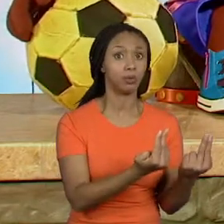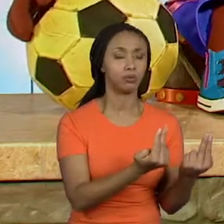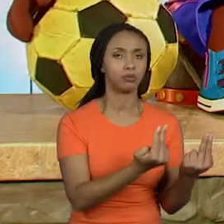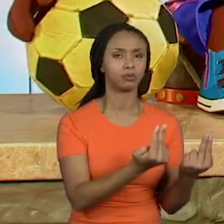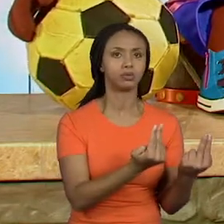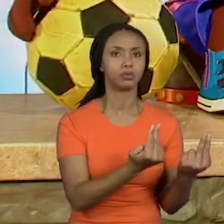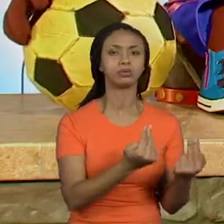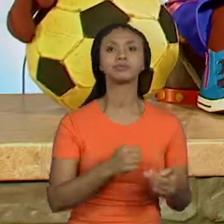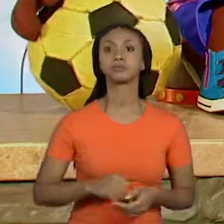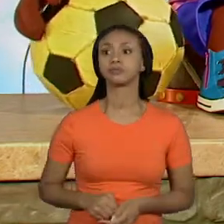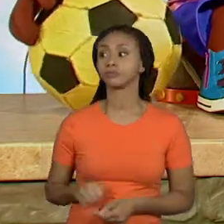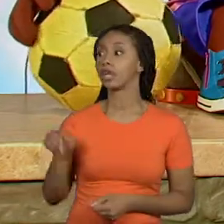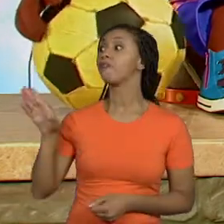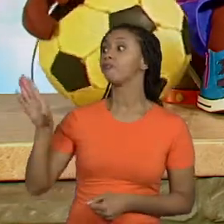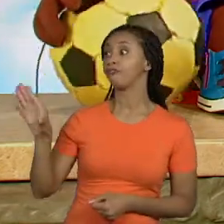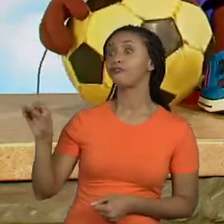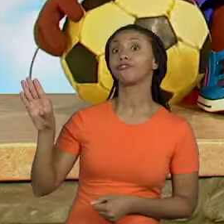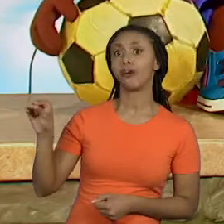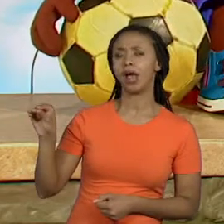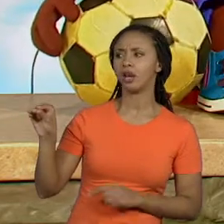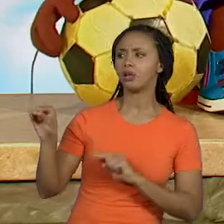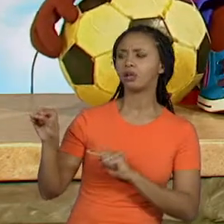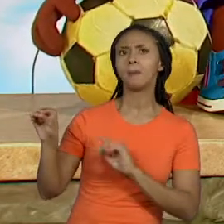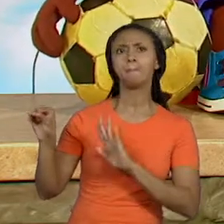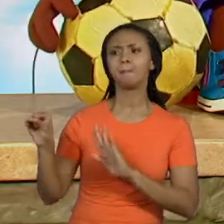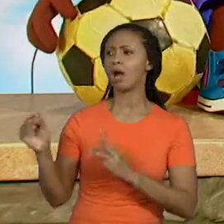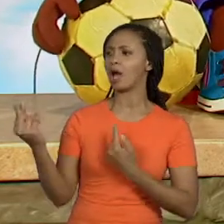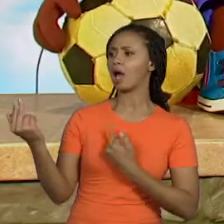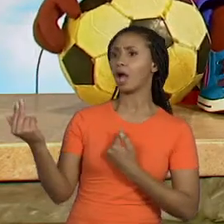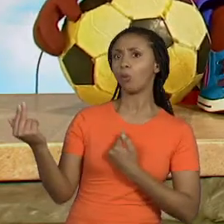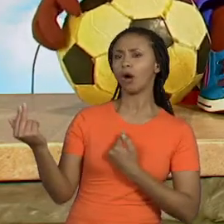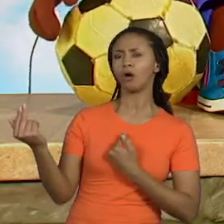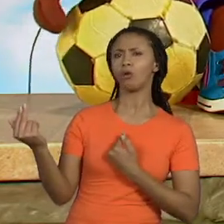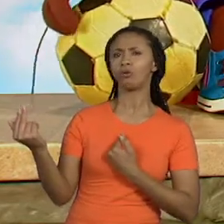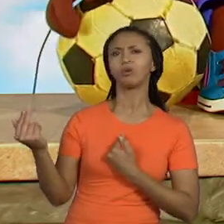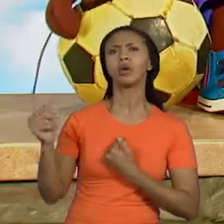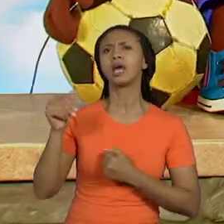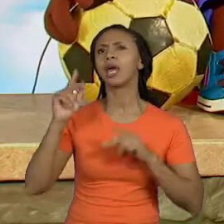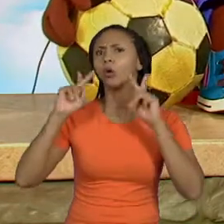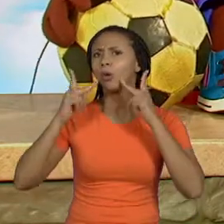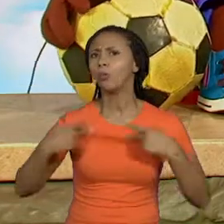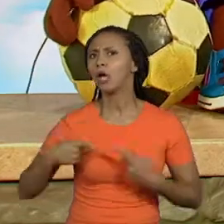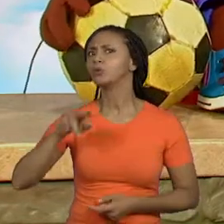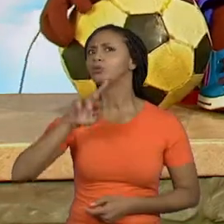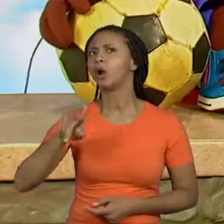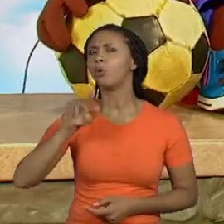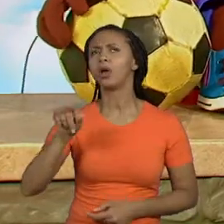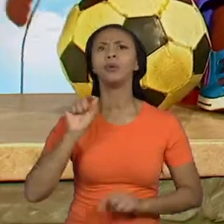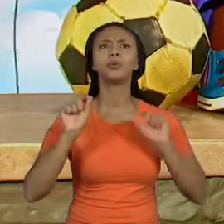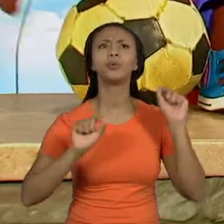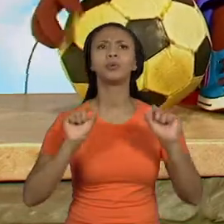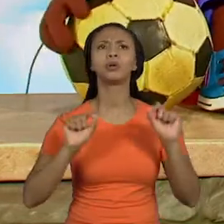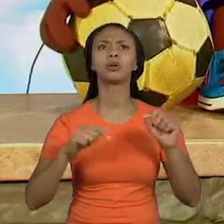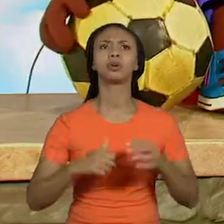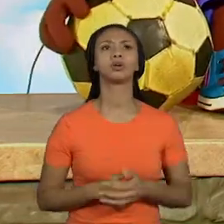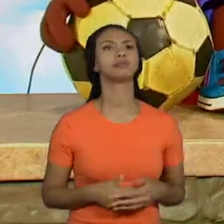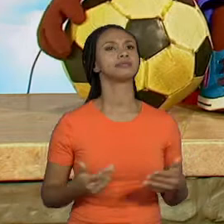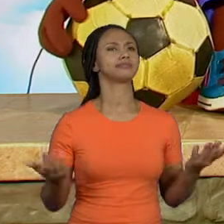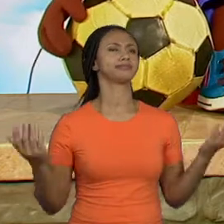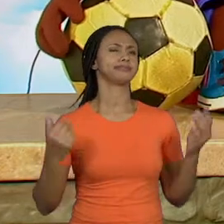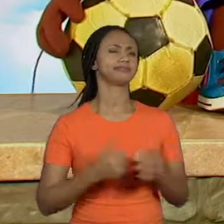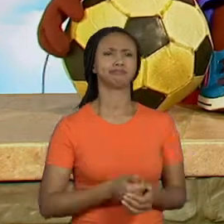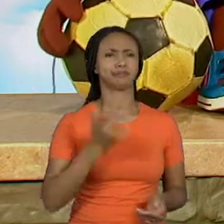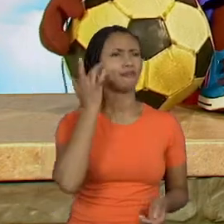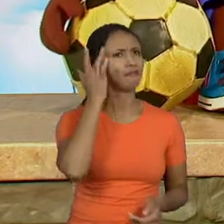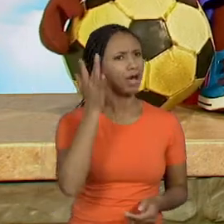é. Fala como gente, e gente não é. O que é? Tá, mas essa é muito boa, Tim. Mas é